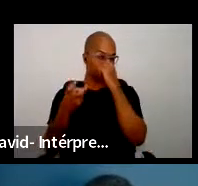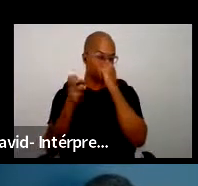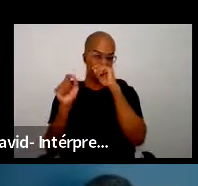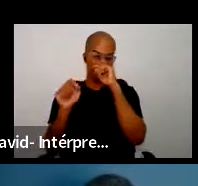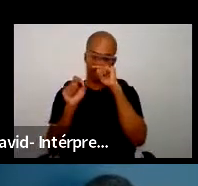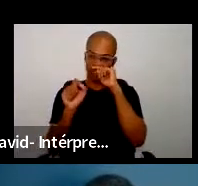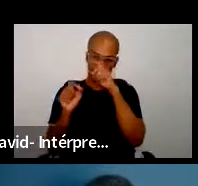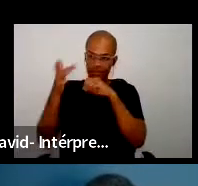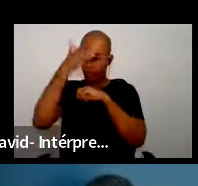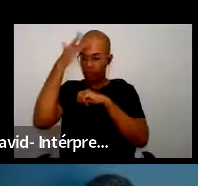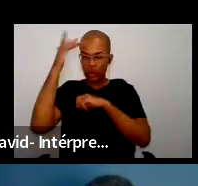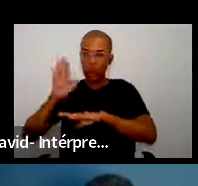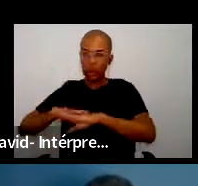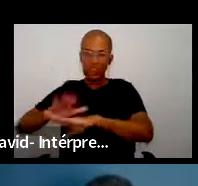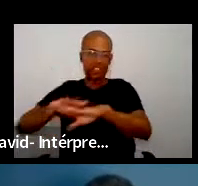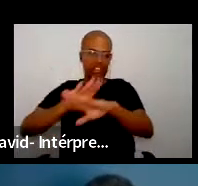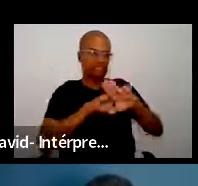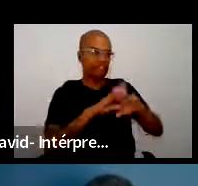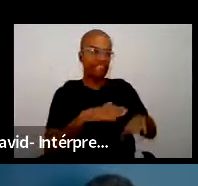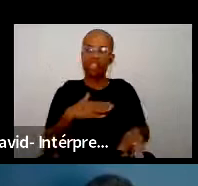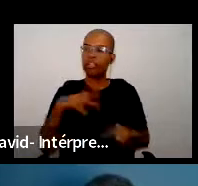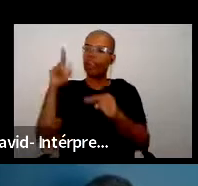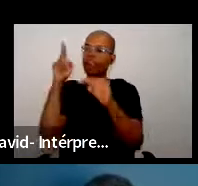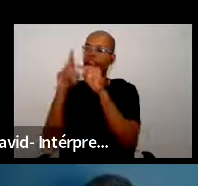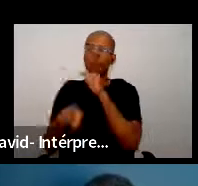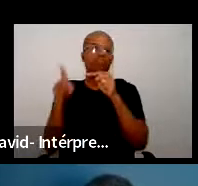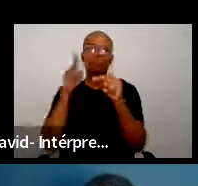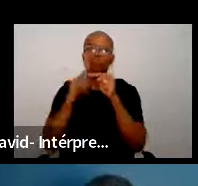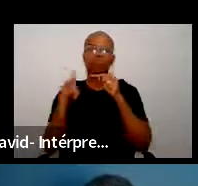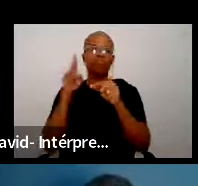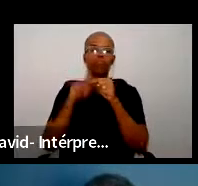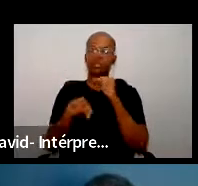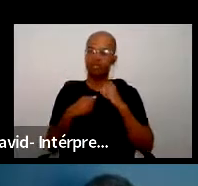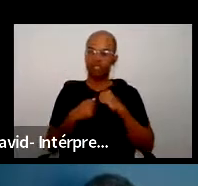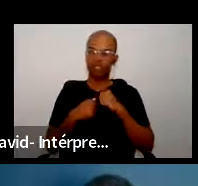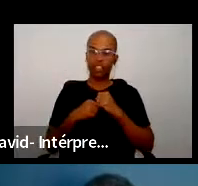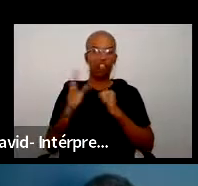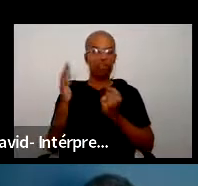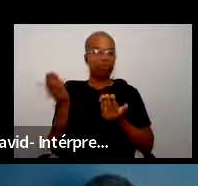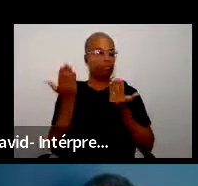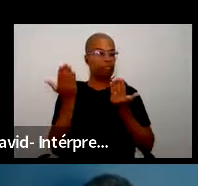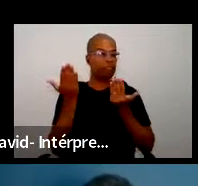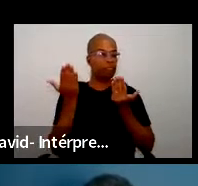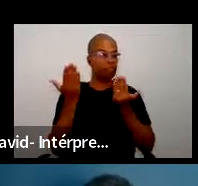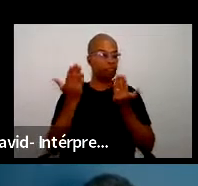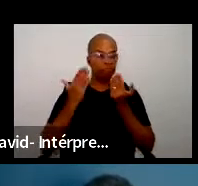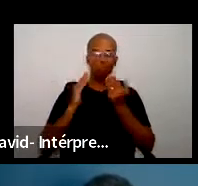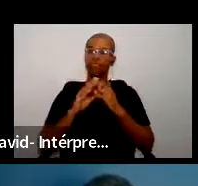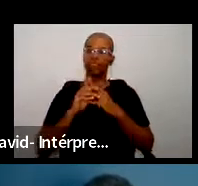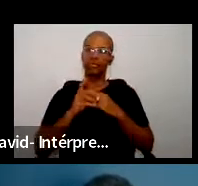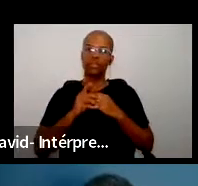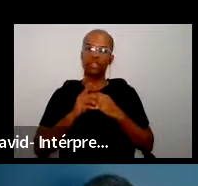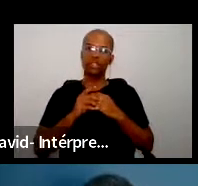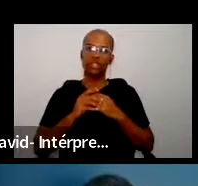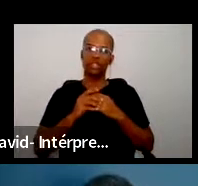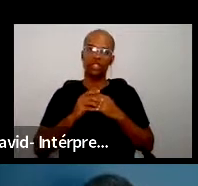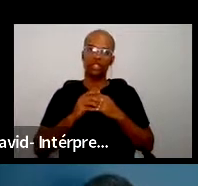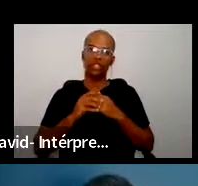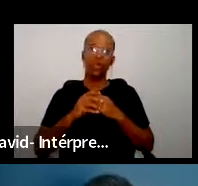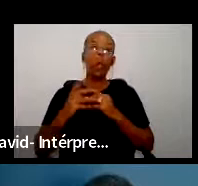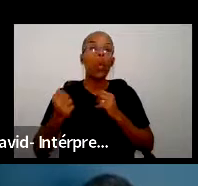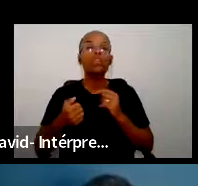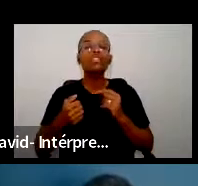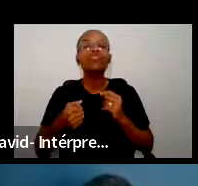fazem é saltar na fala do outro, né? Já de uma forma agressiva. A gente vê